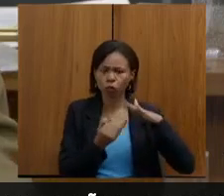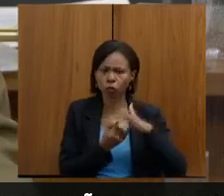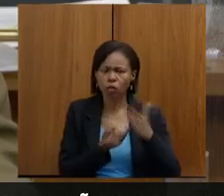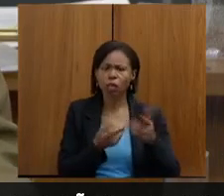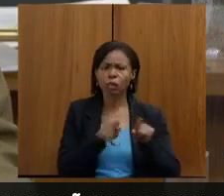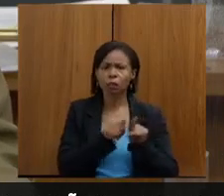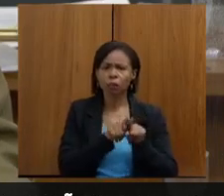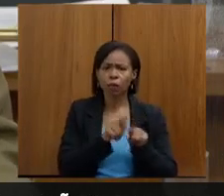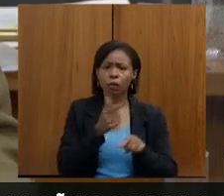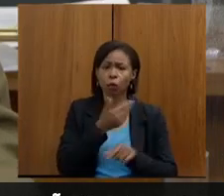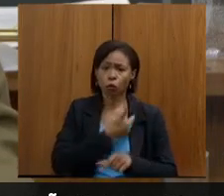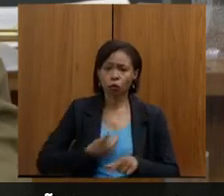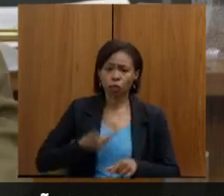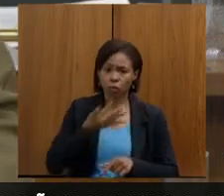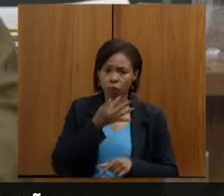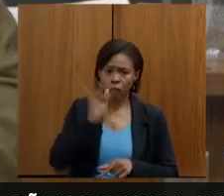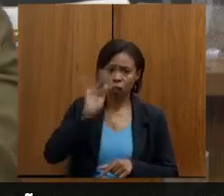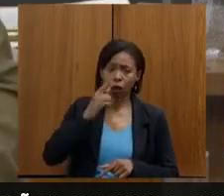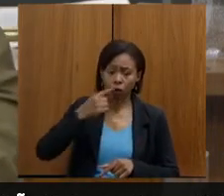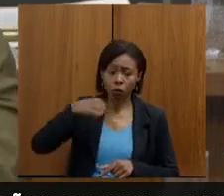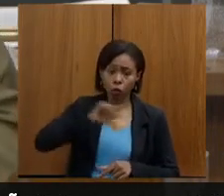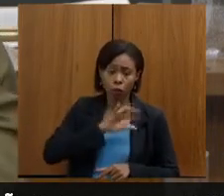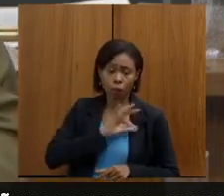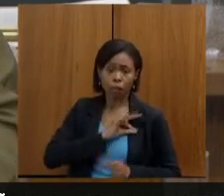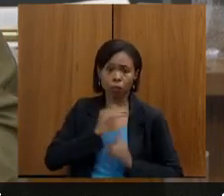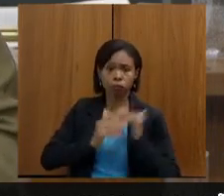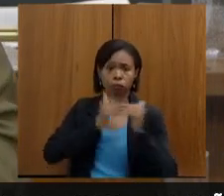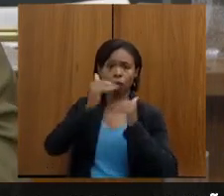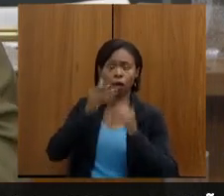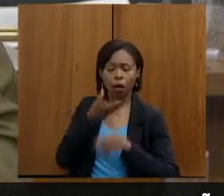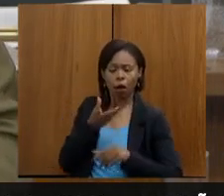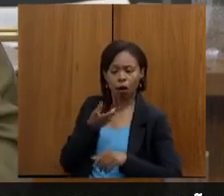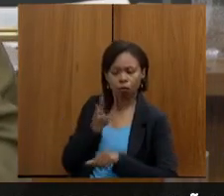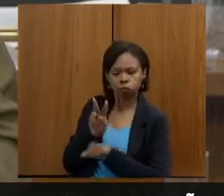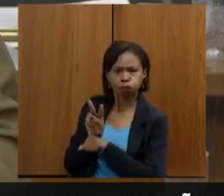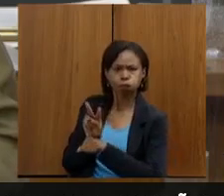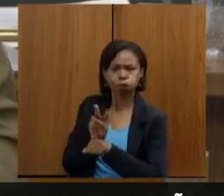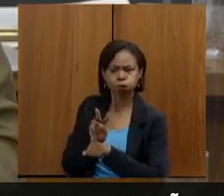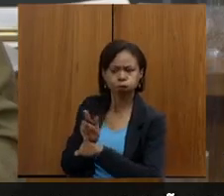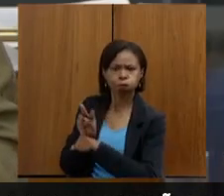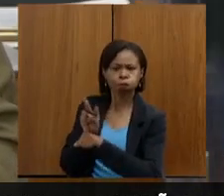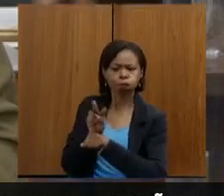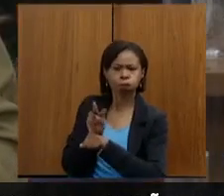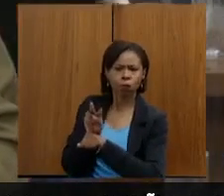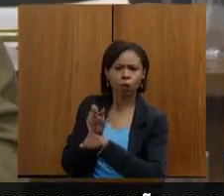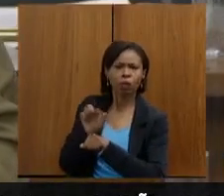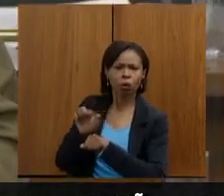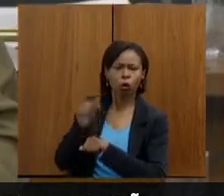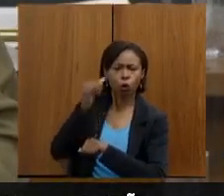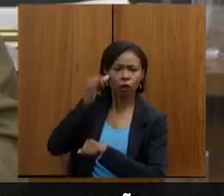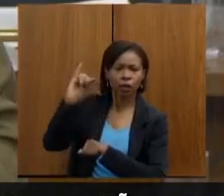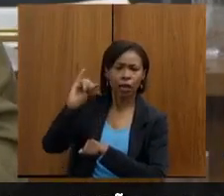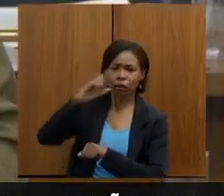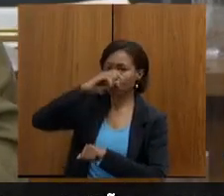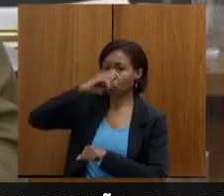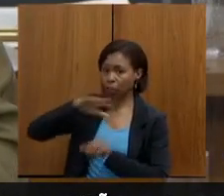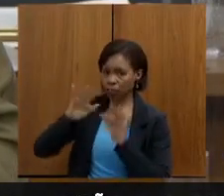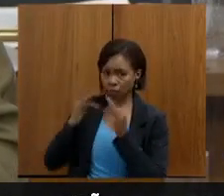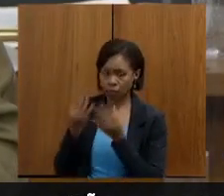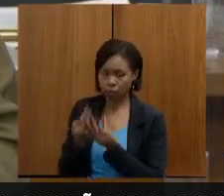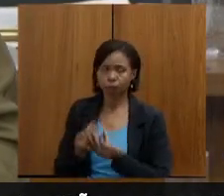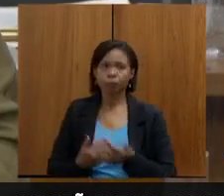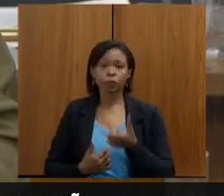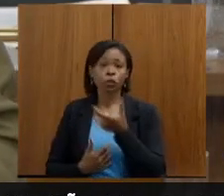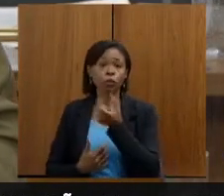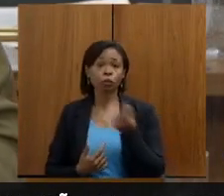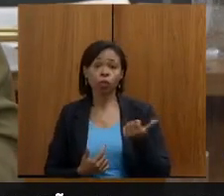Federal nós avançamos muito no fortalecimento da fatura de prevenção à violência doméstica no lá para